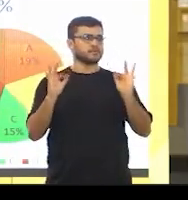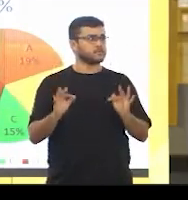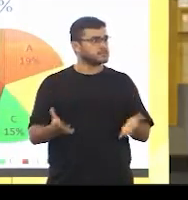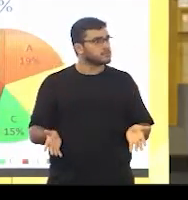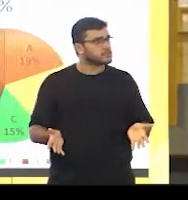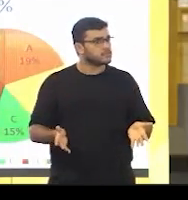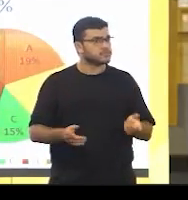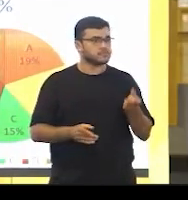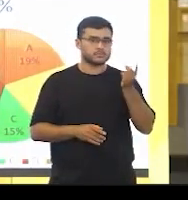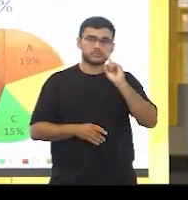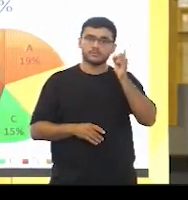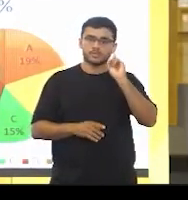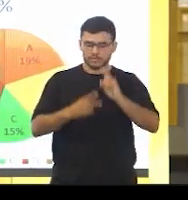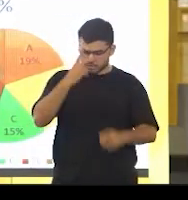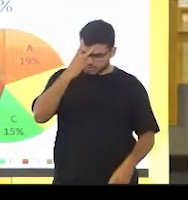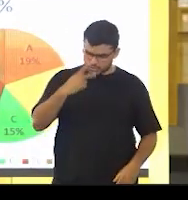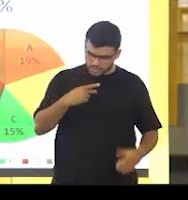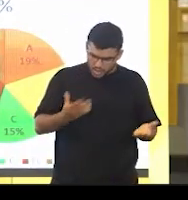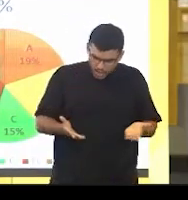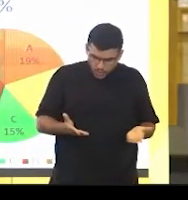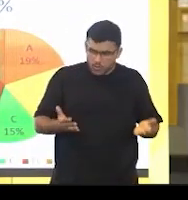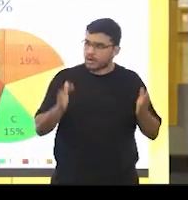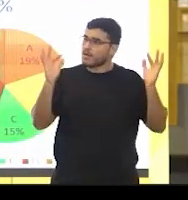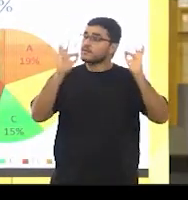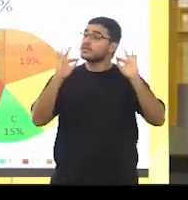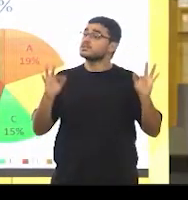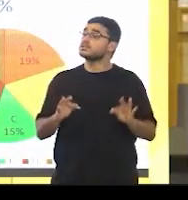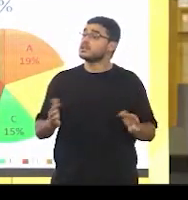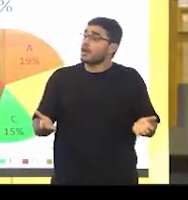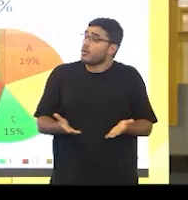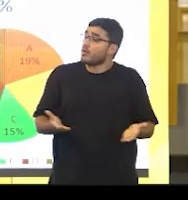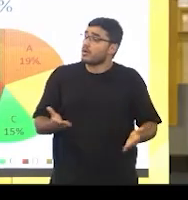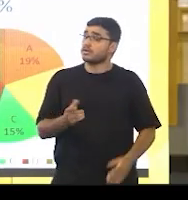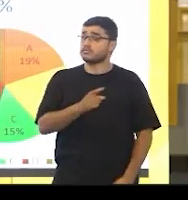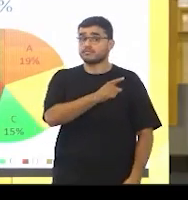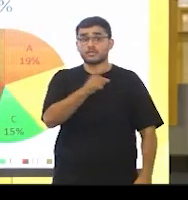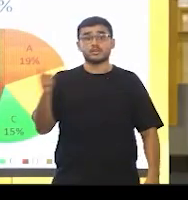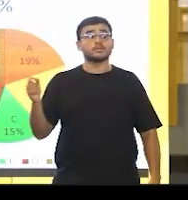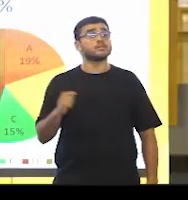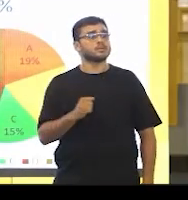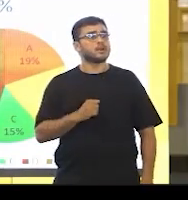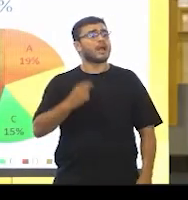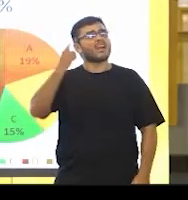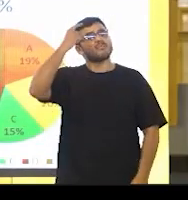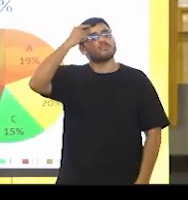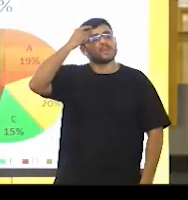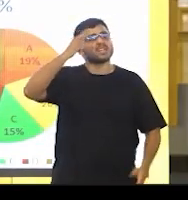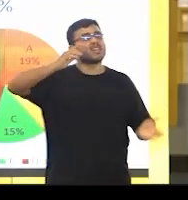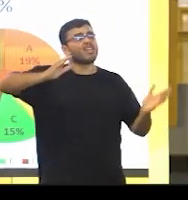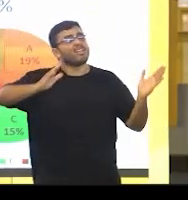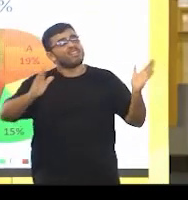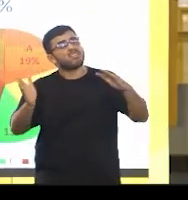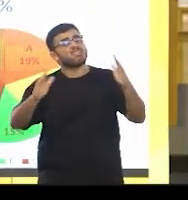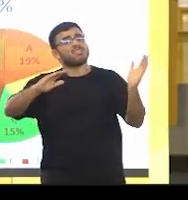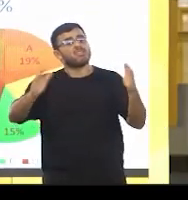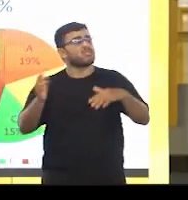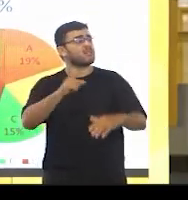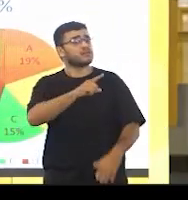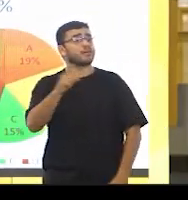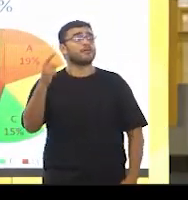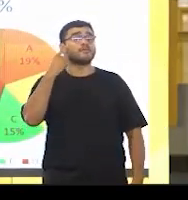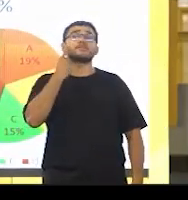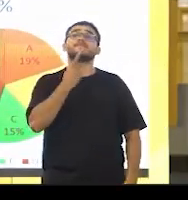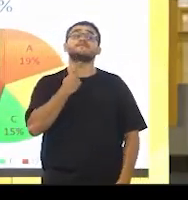Ei, o estoico diz assim, meu amigo, sabe quando é que você é feliz? Quando você para de adiar o desejo da